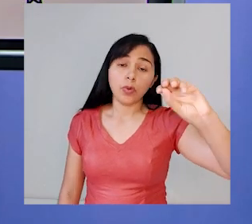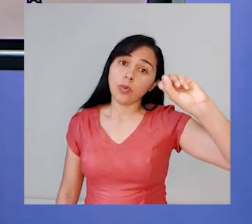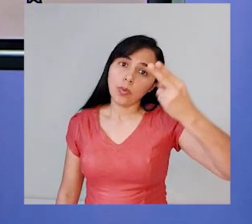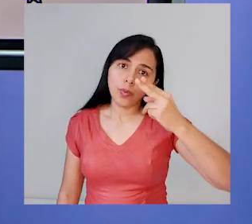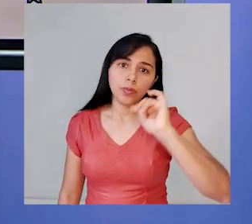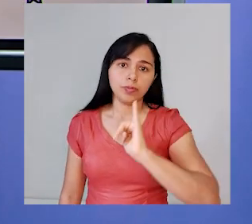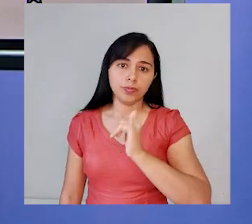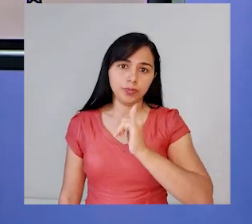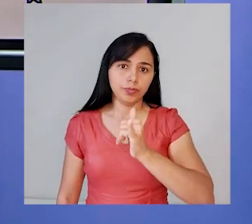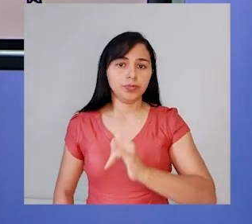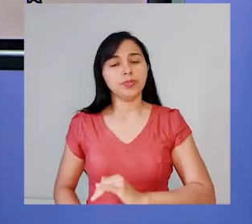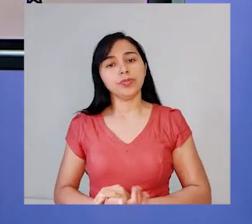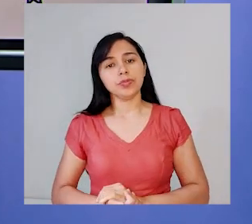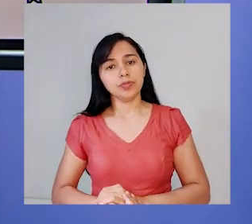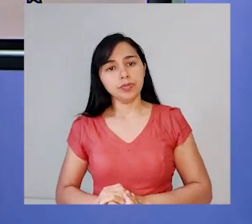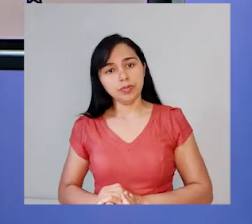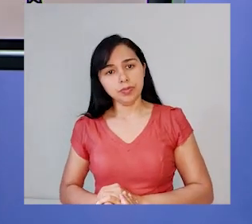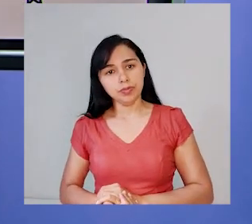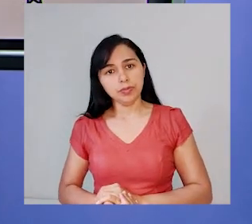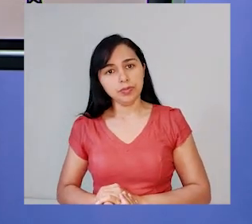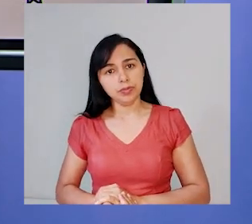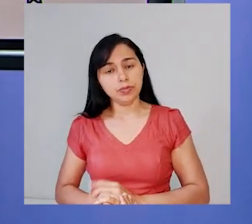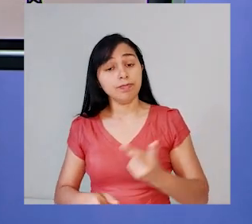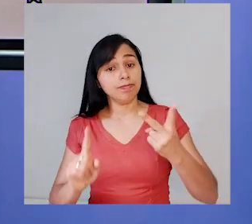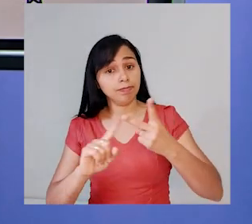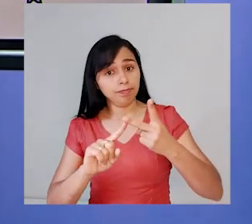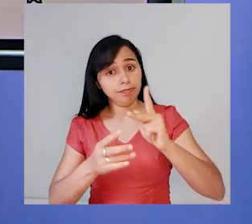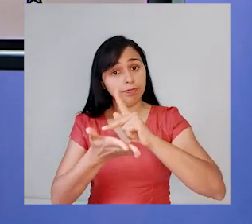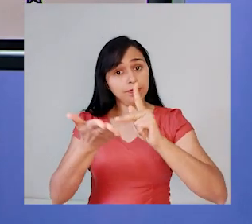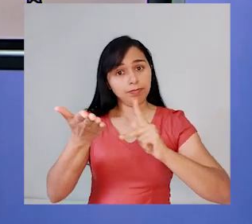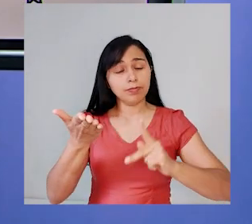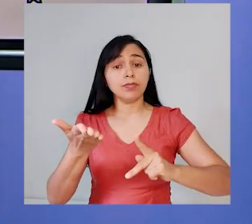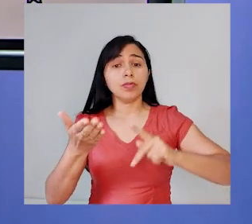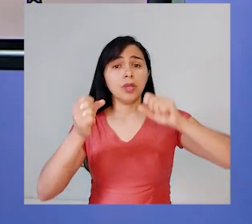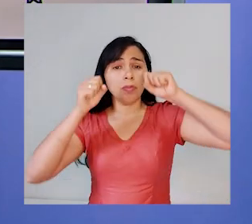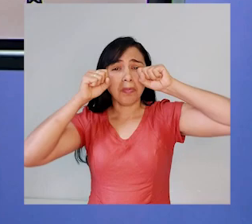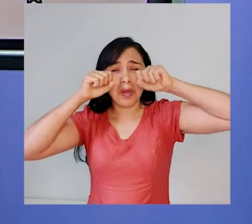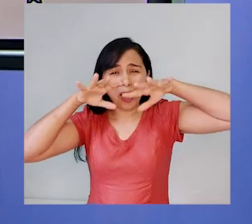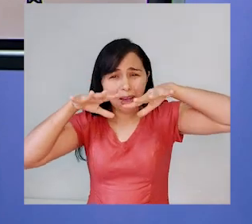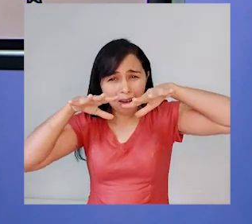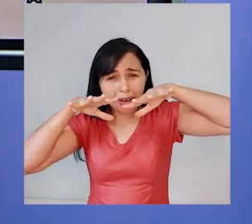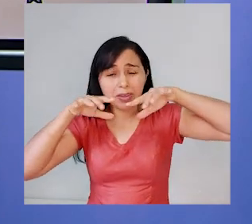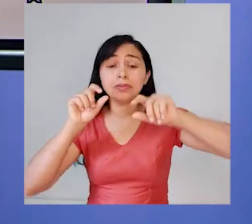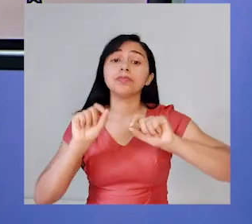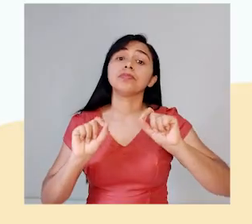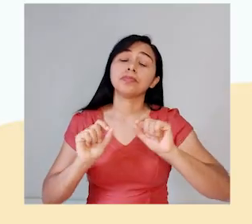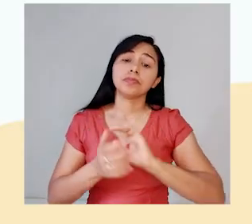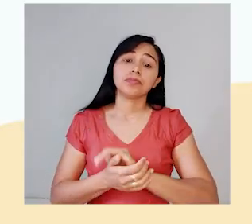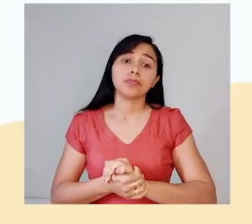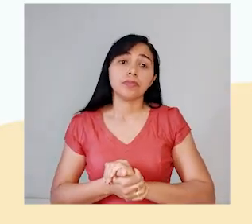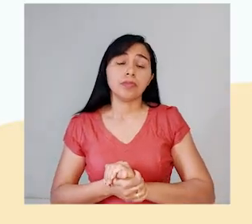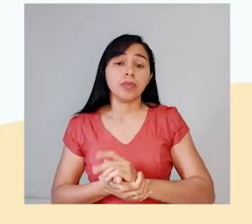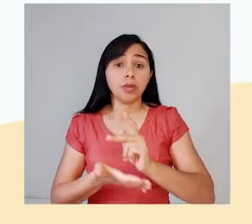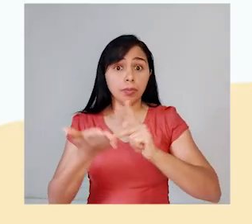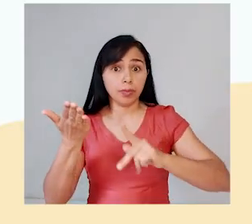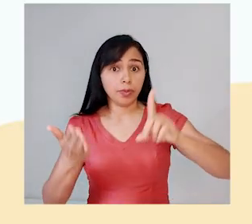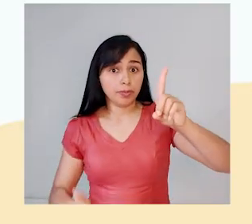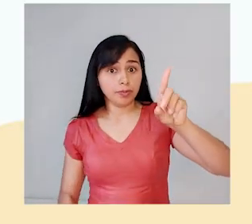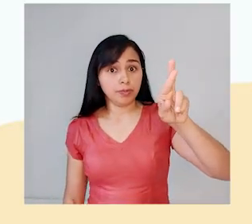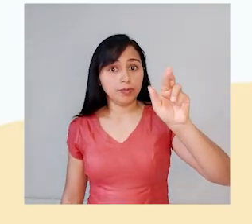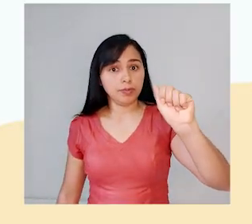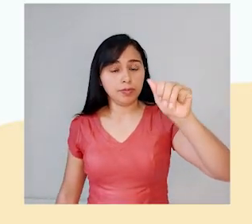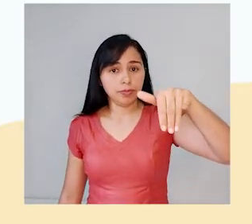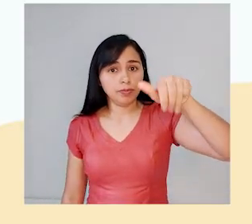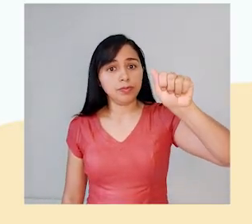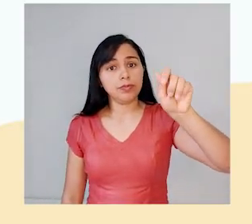O próximo tipo de poema é o dramático. Neste caso, nesse tipo de poema, ele não